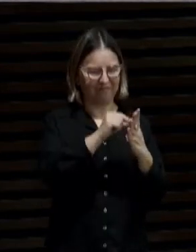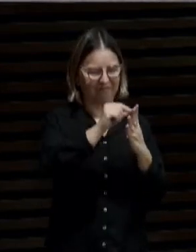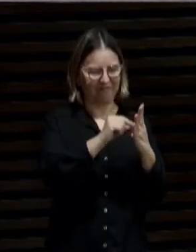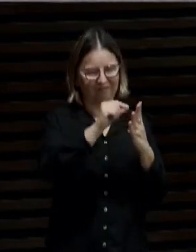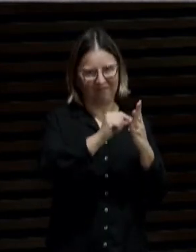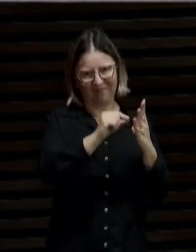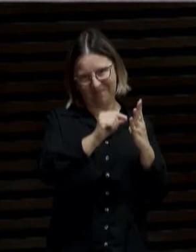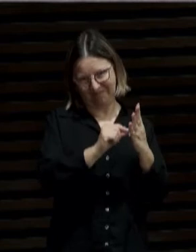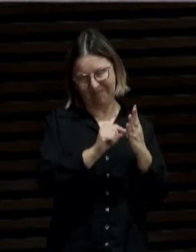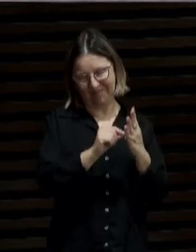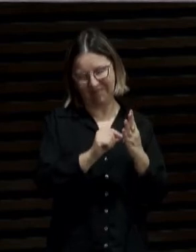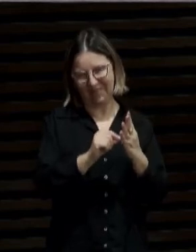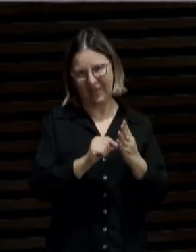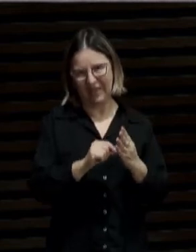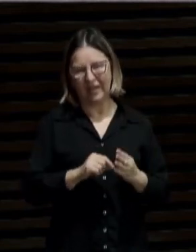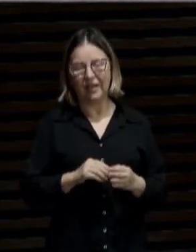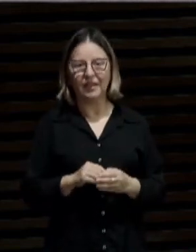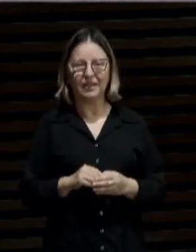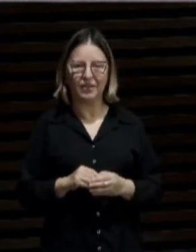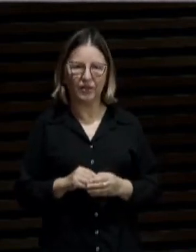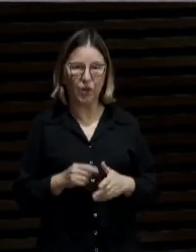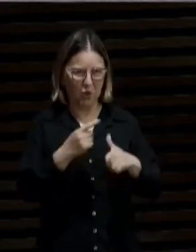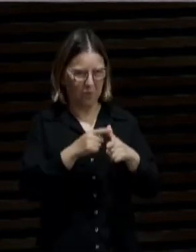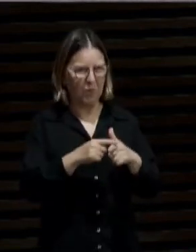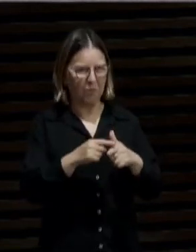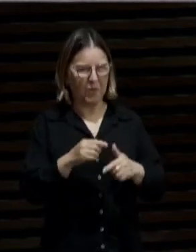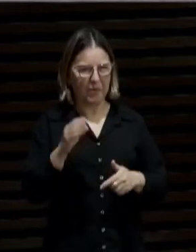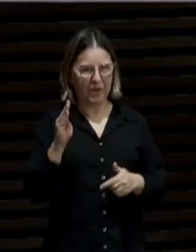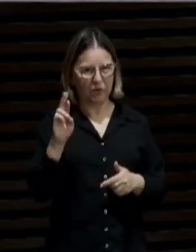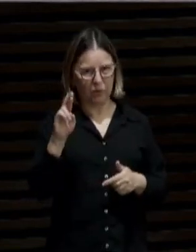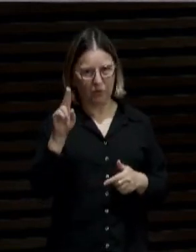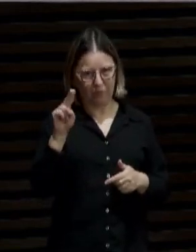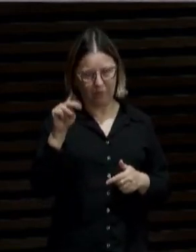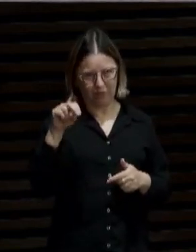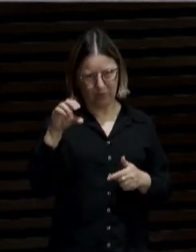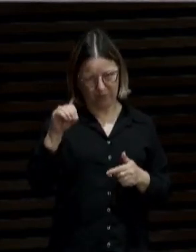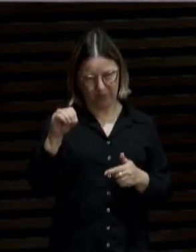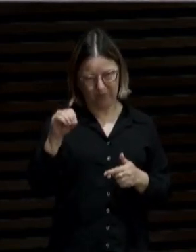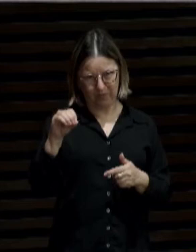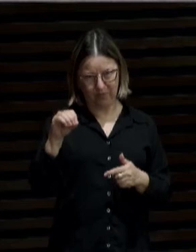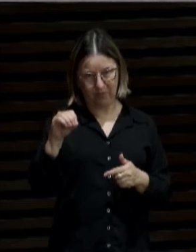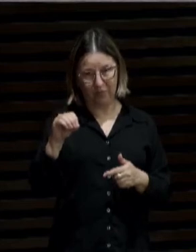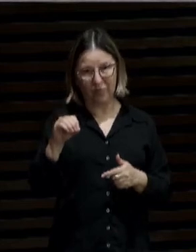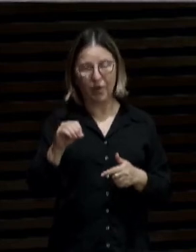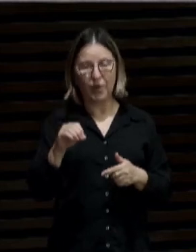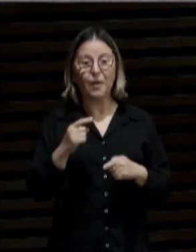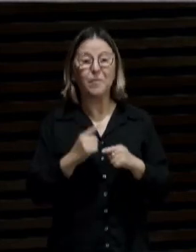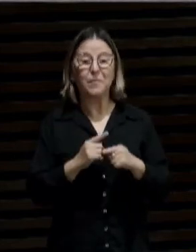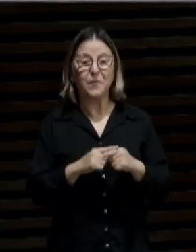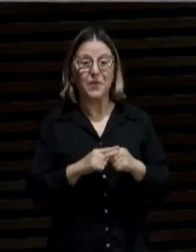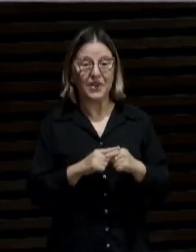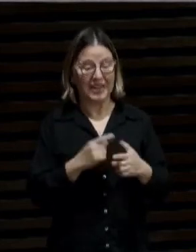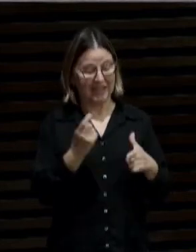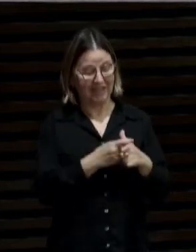entrada, falou assim, o problema do Bruno não é que ele não conseguia pagar prestações, é que ele tinha acumulado muito pecado. Então, eu dou uma